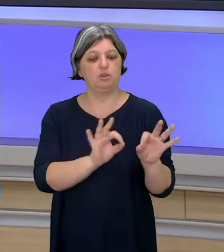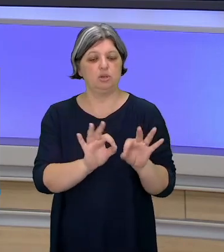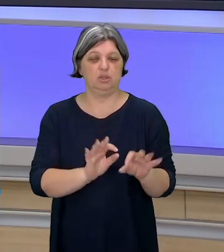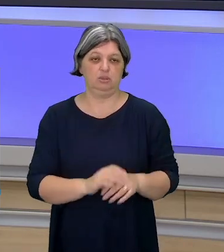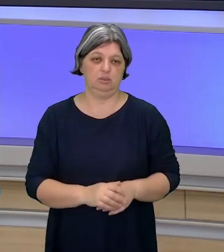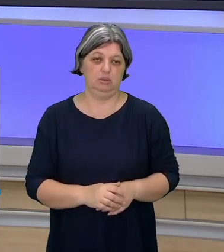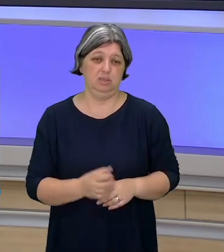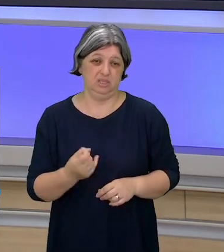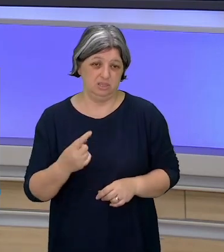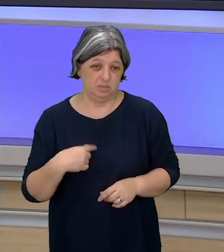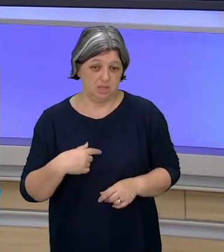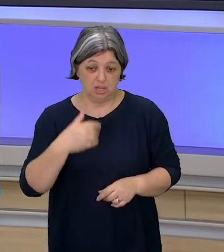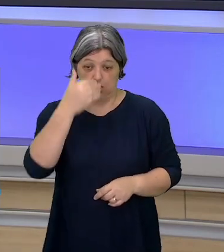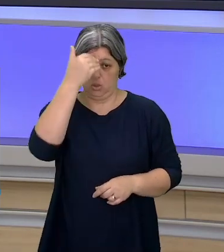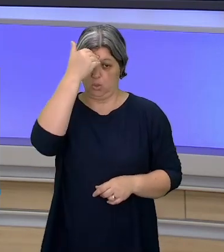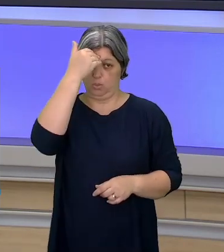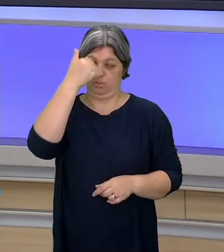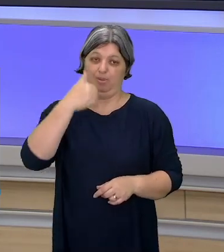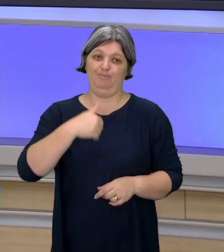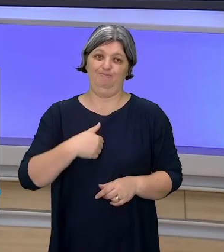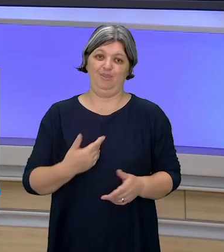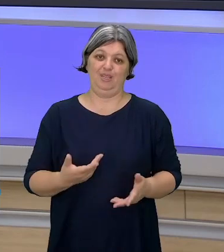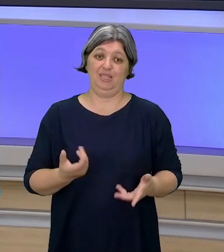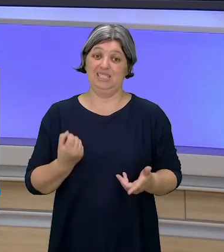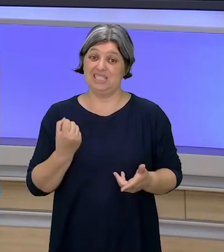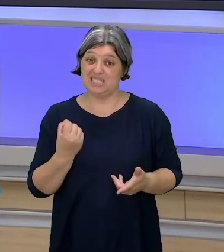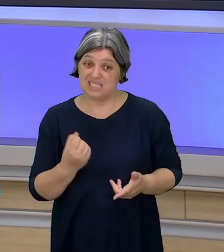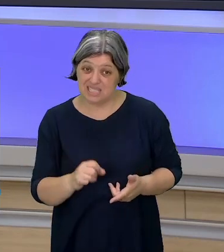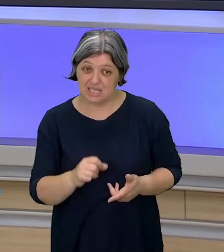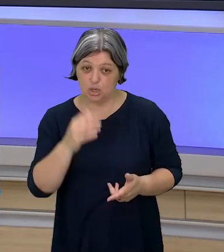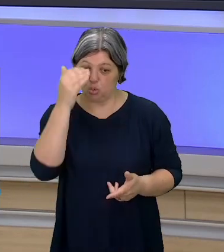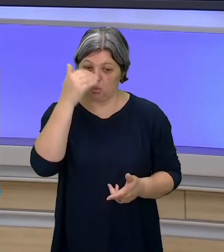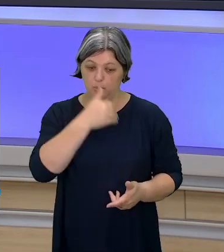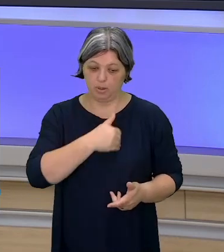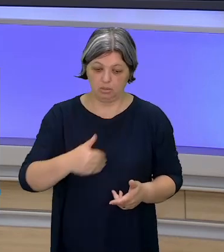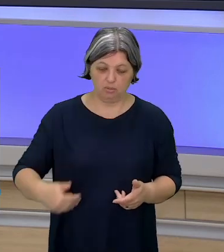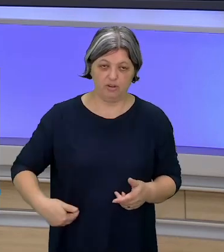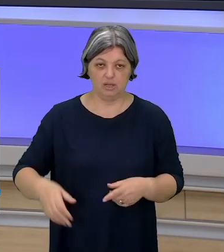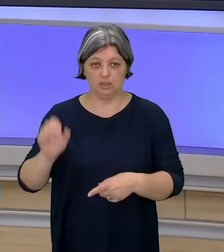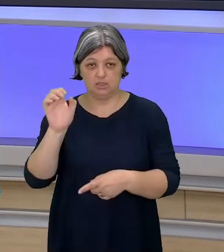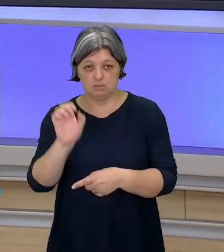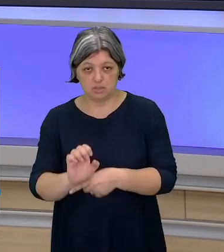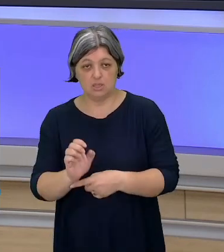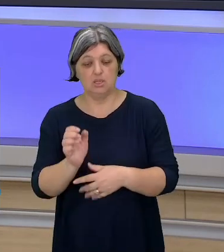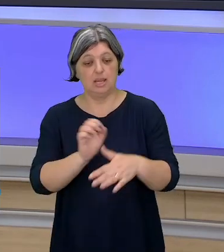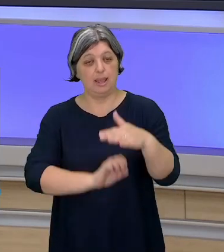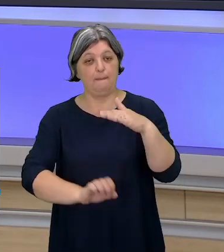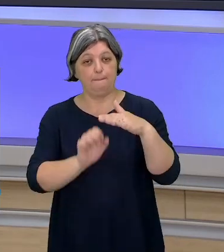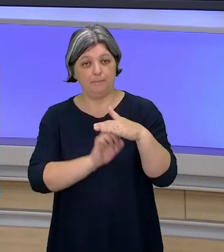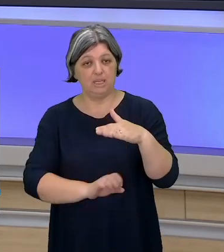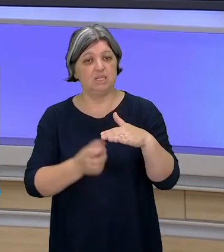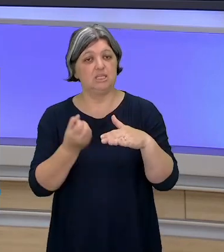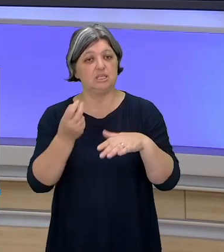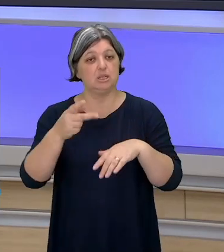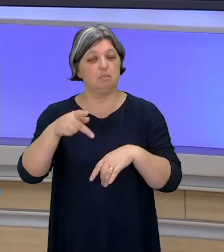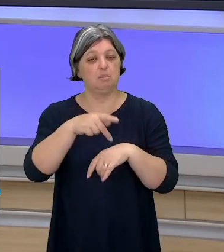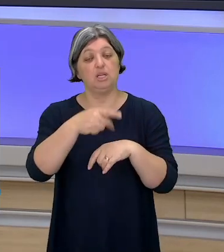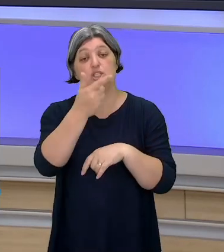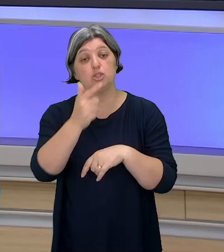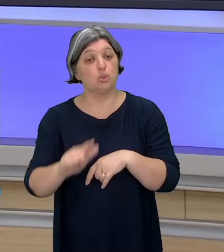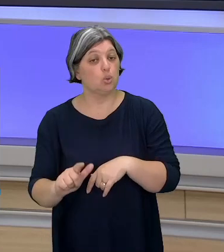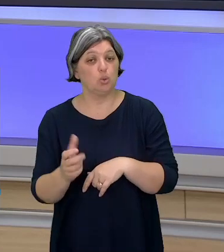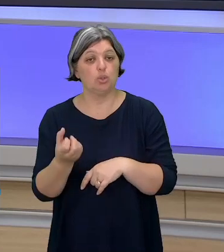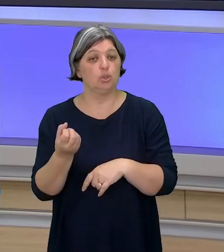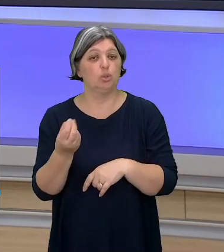se a culpa for minha, se a culpa for do governo, se a culpa for do Estado, se a culpa for de uma empresa, for de outro país, for de